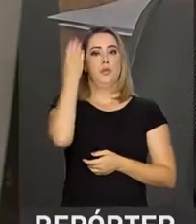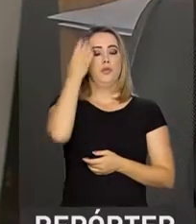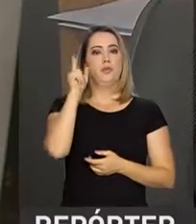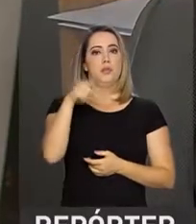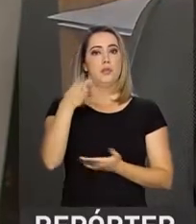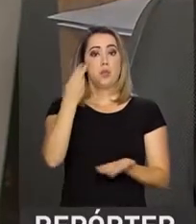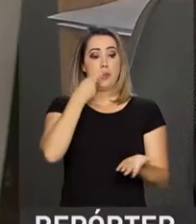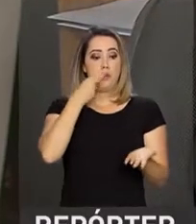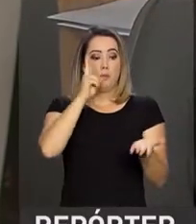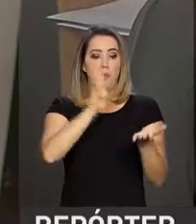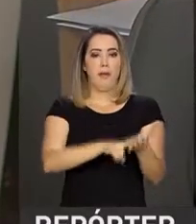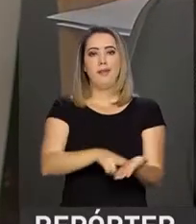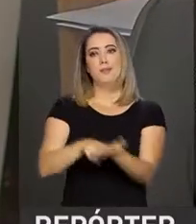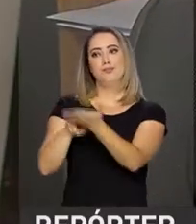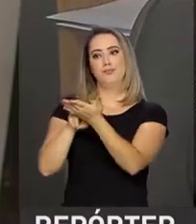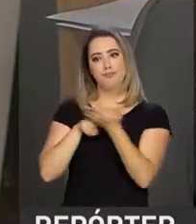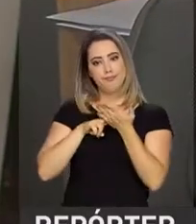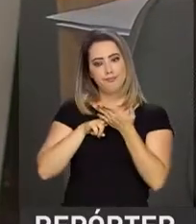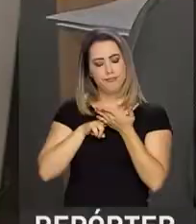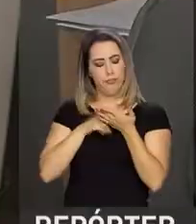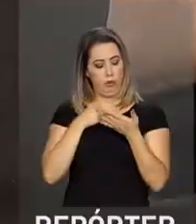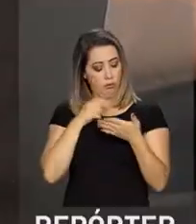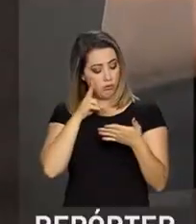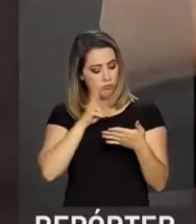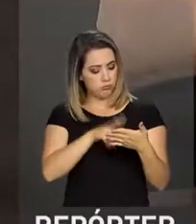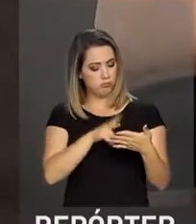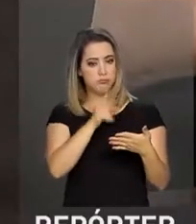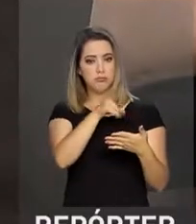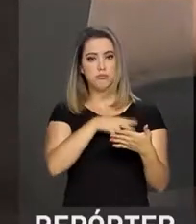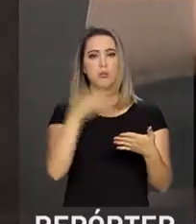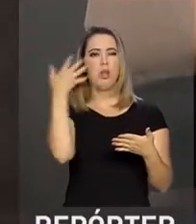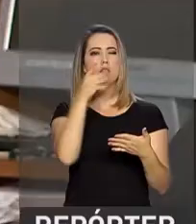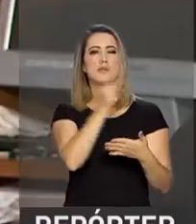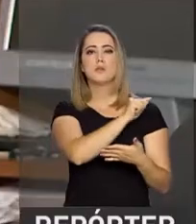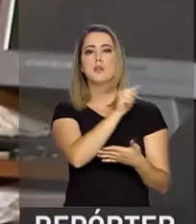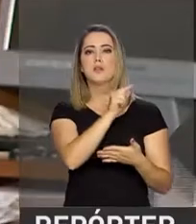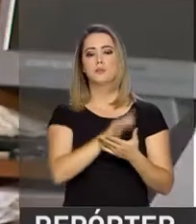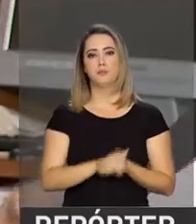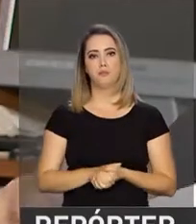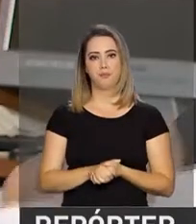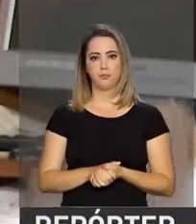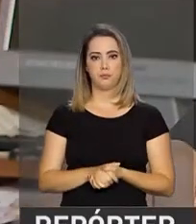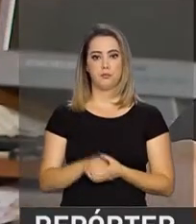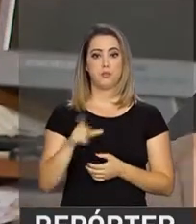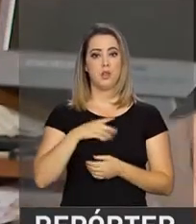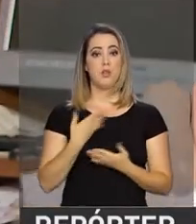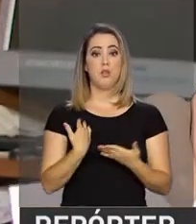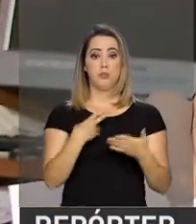cartas. É o que explica o presidente da Associação Nacional dos Aposentados. Aqui nós temos uma